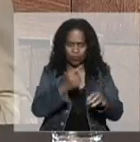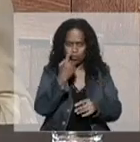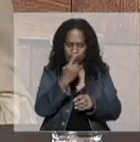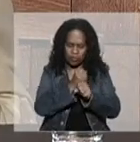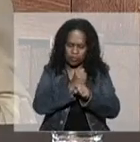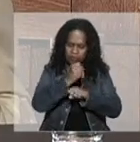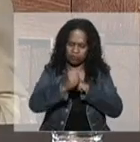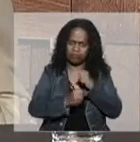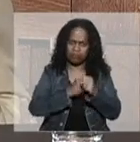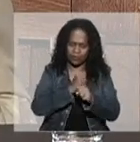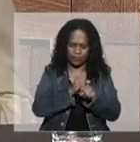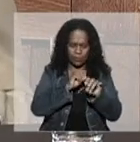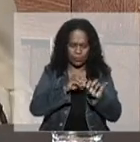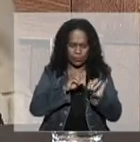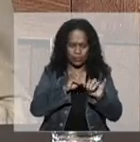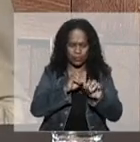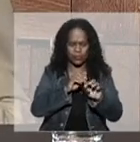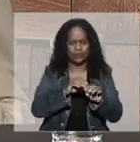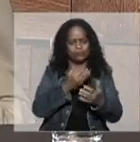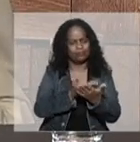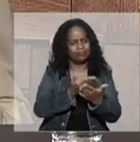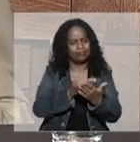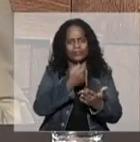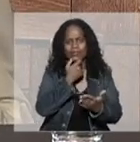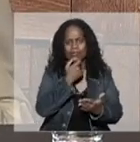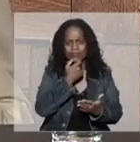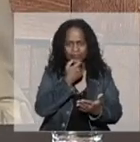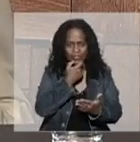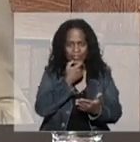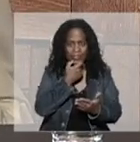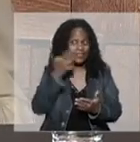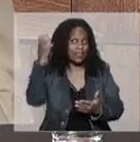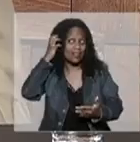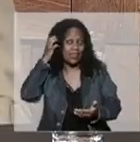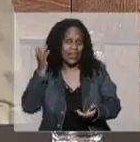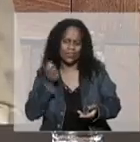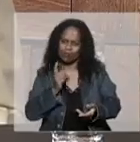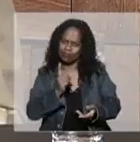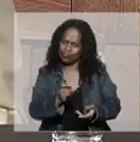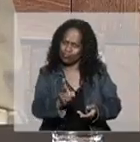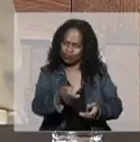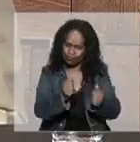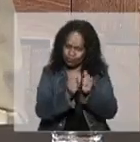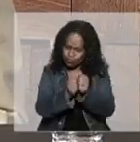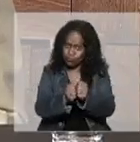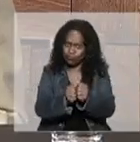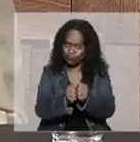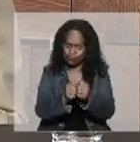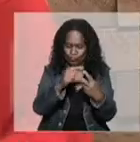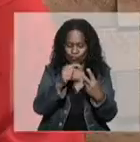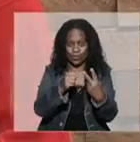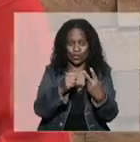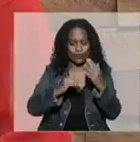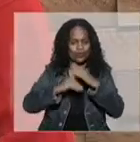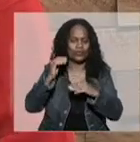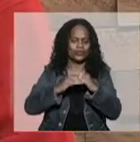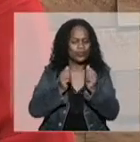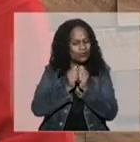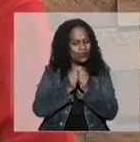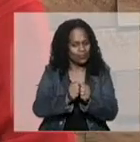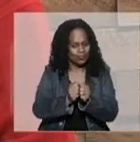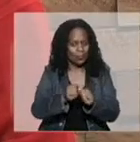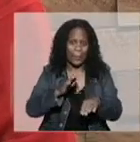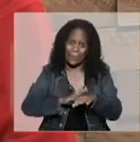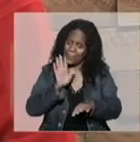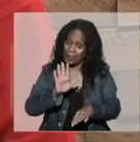um ano, né, para o colégio lá, e rádio o tempo todo. Então, sempre essas duas profissões caminharam juntas.